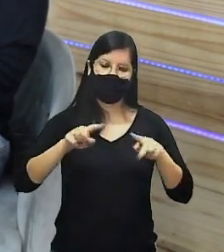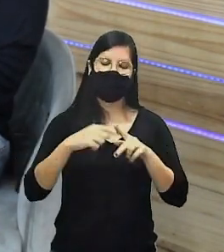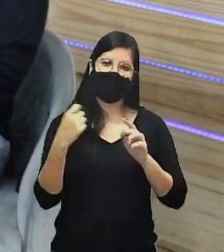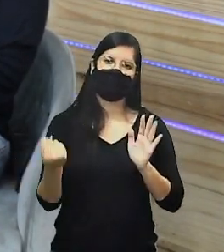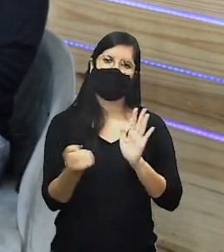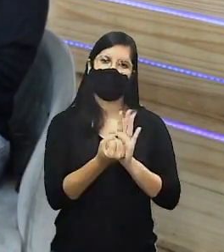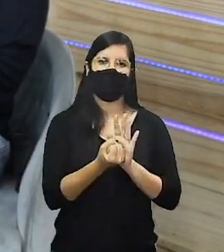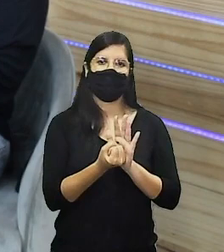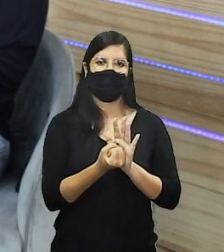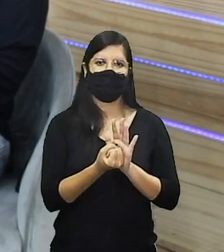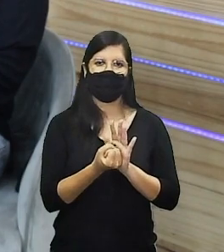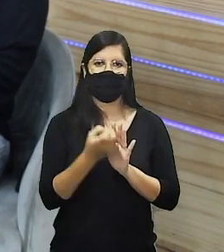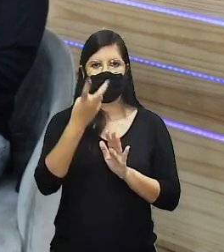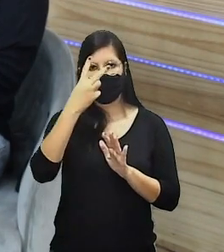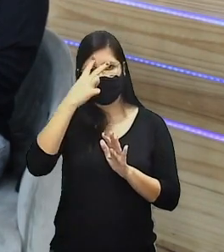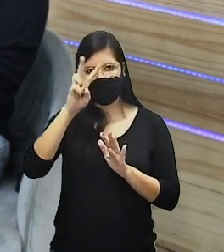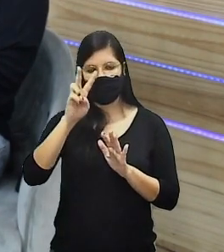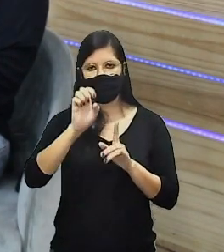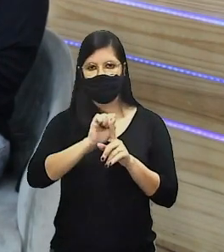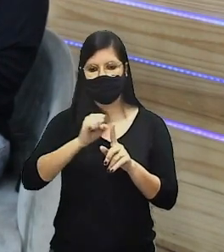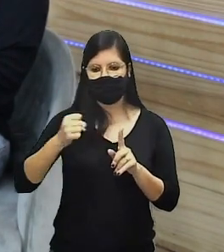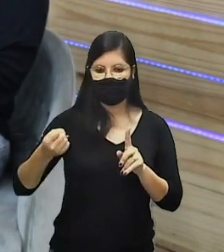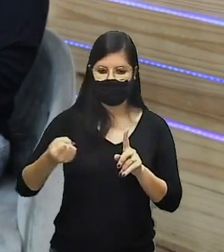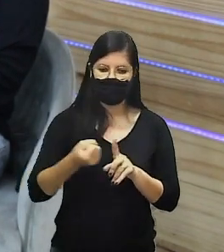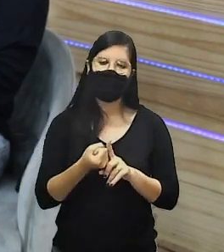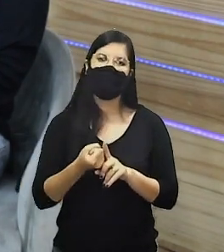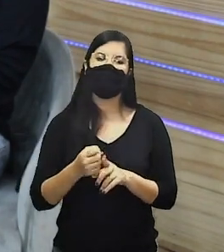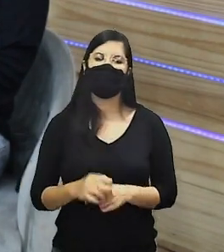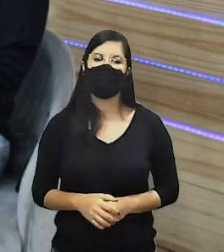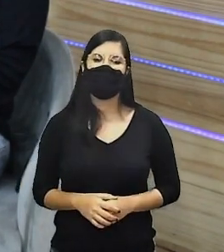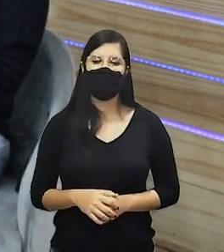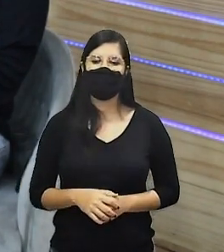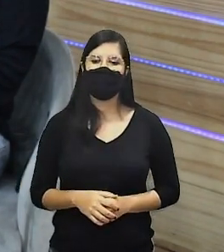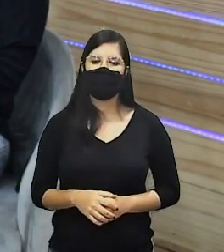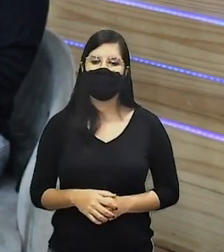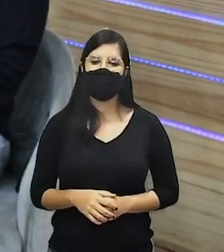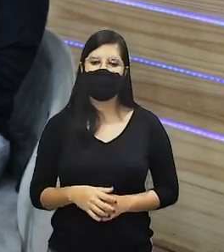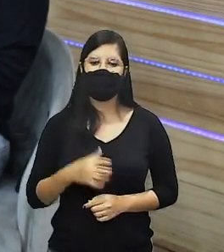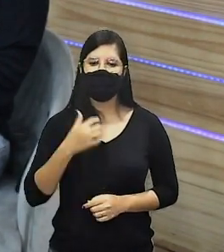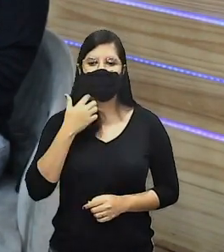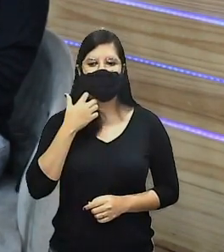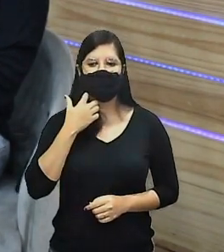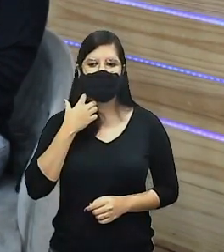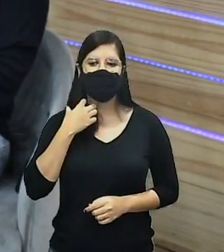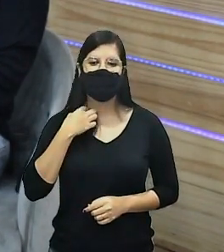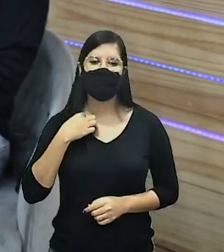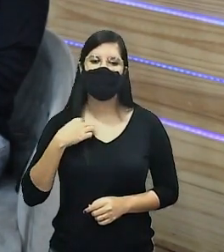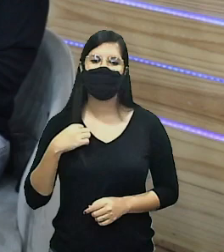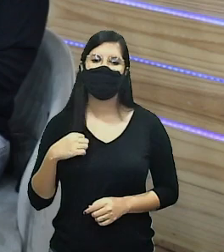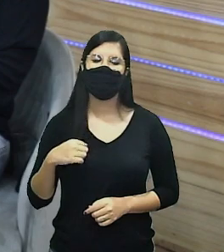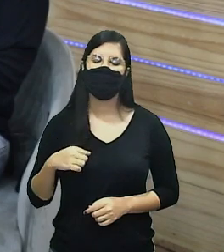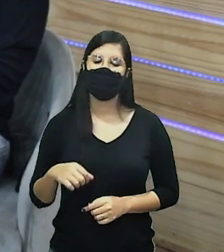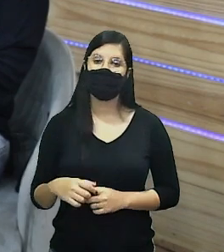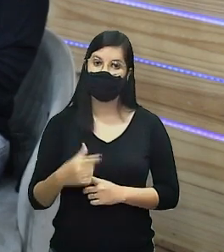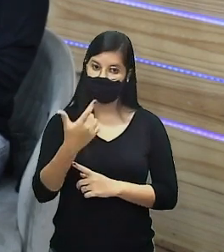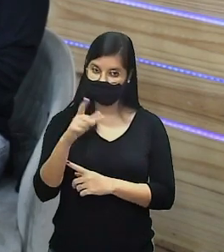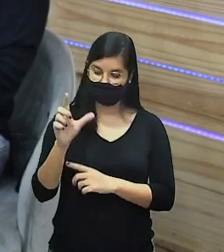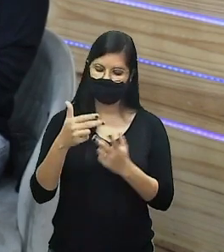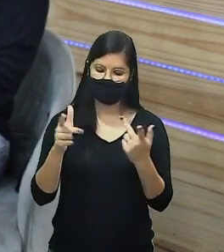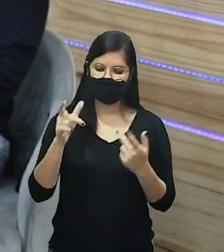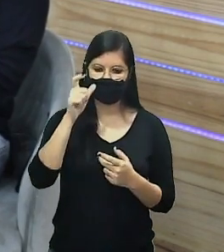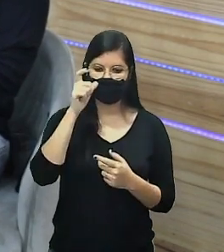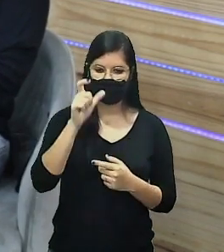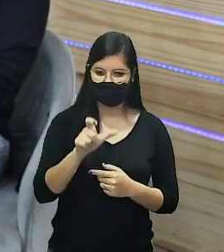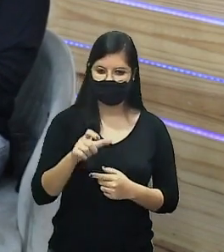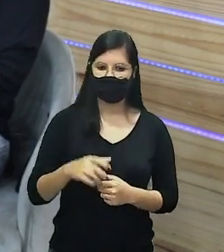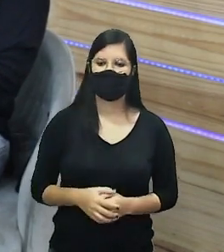marcante, né, nas histórias das sociedades. Uma outra coisa também muito